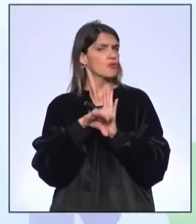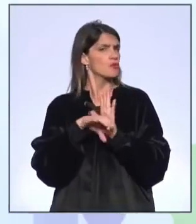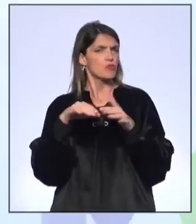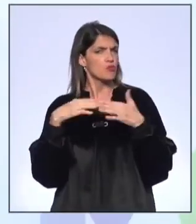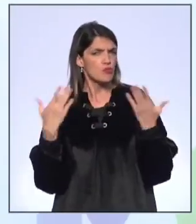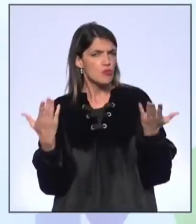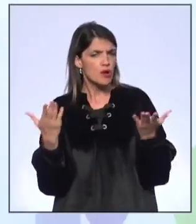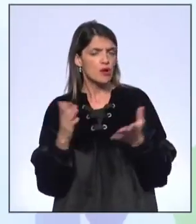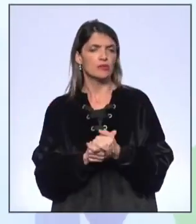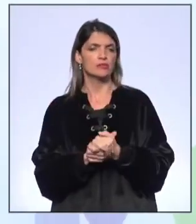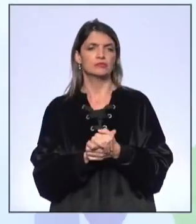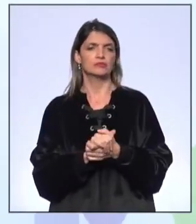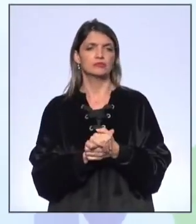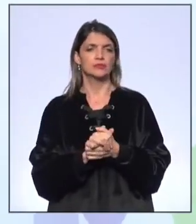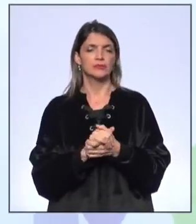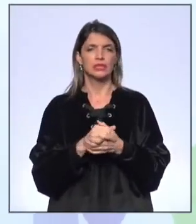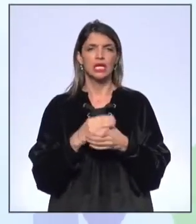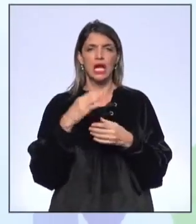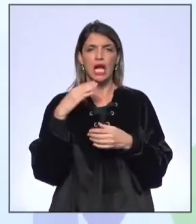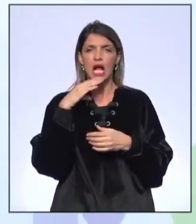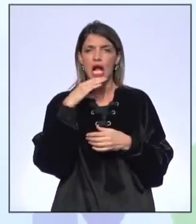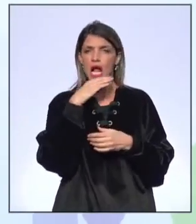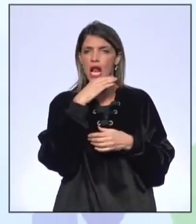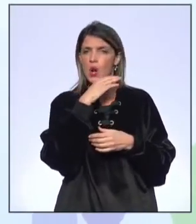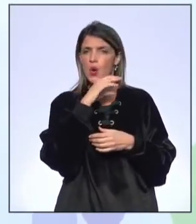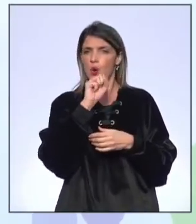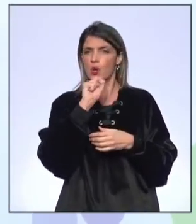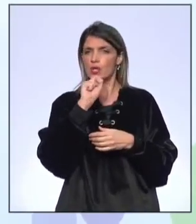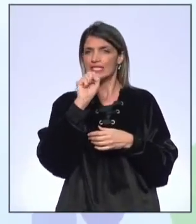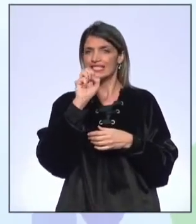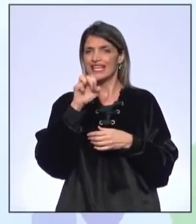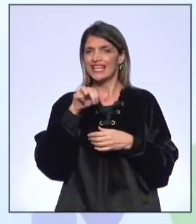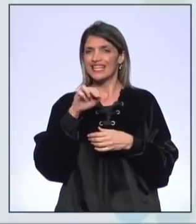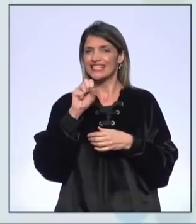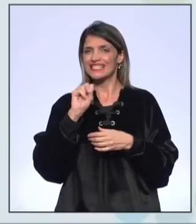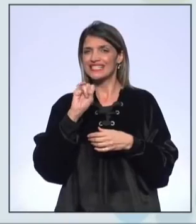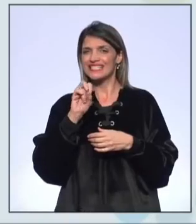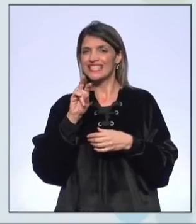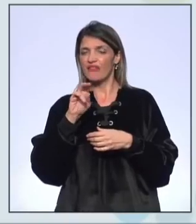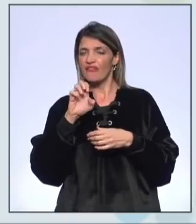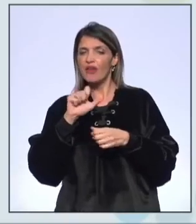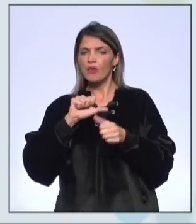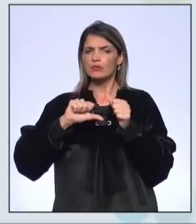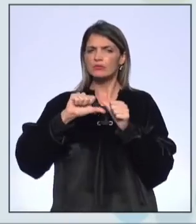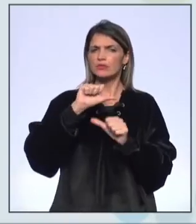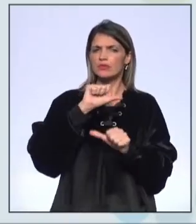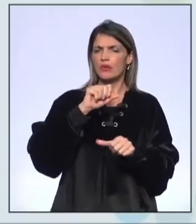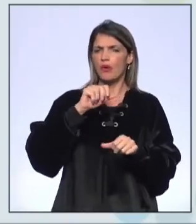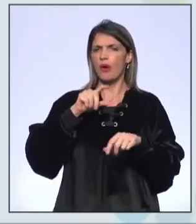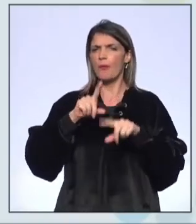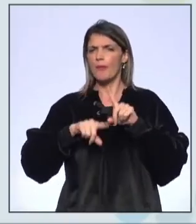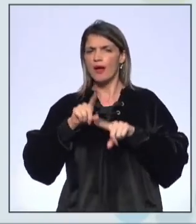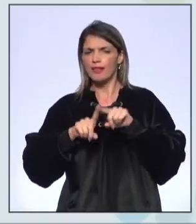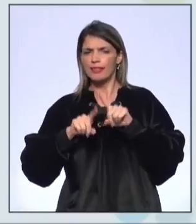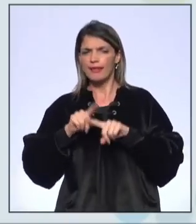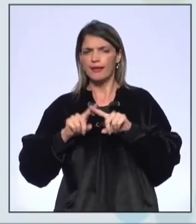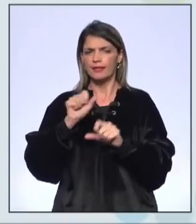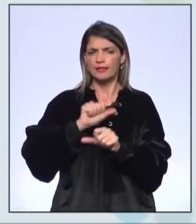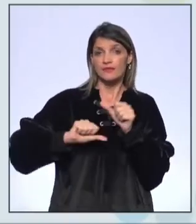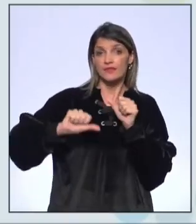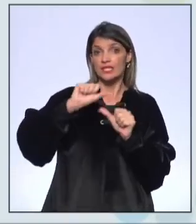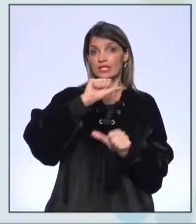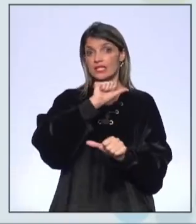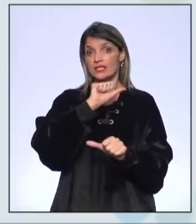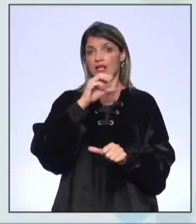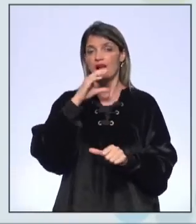sensível, né? O que é o calor sensível? Vamos falar um pouquinho hoje. Transformações físicas da matéria, forma de transferência de calor, física do